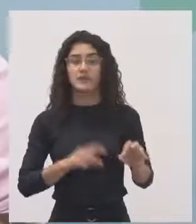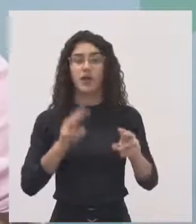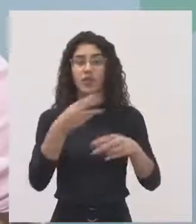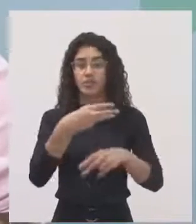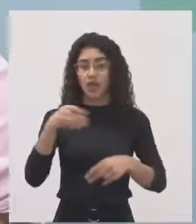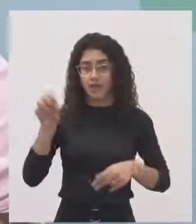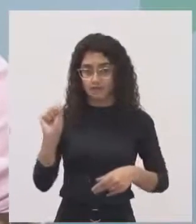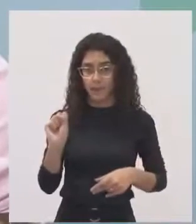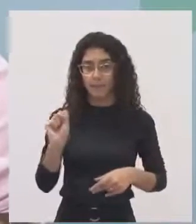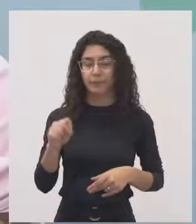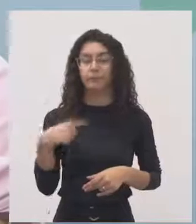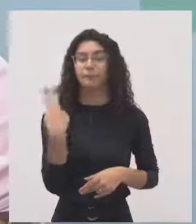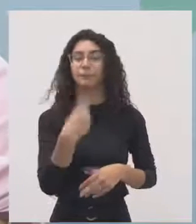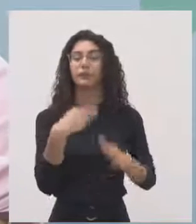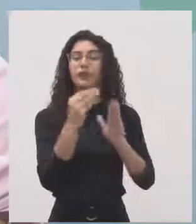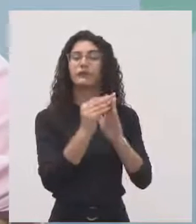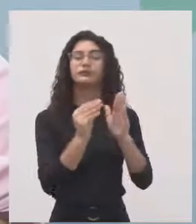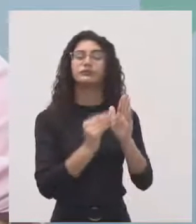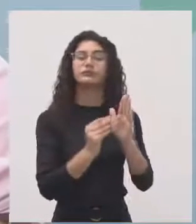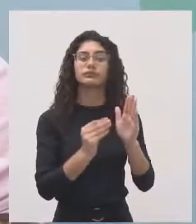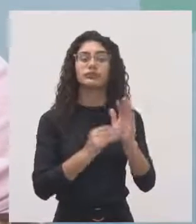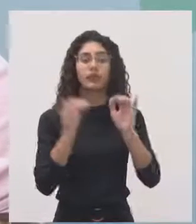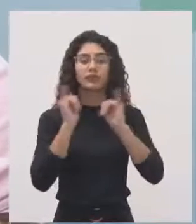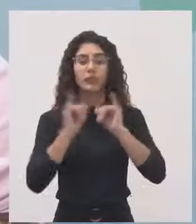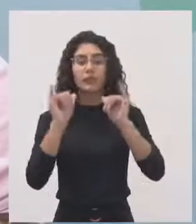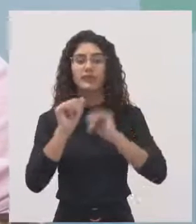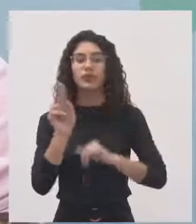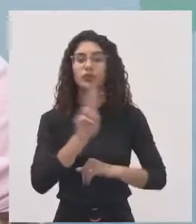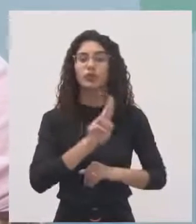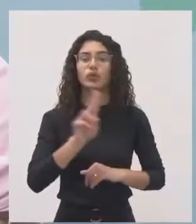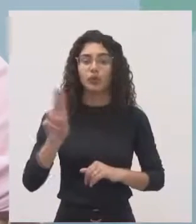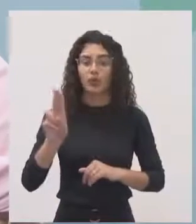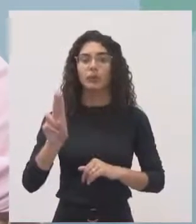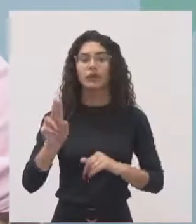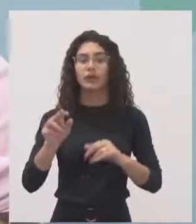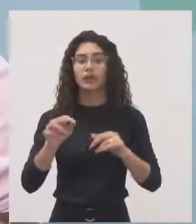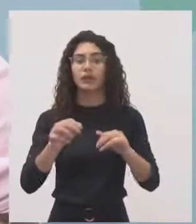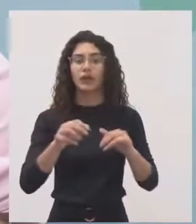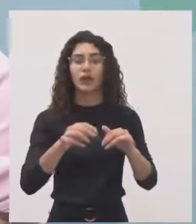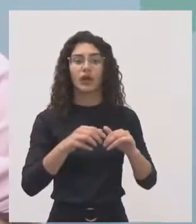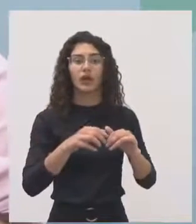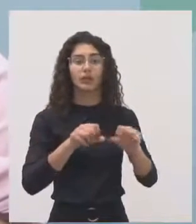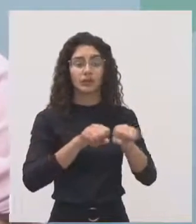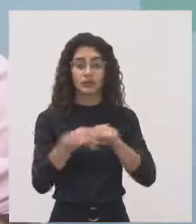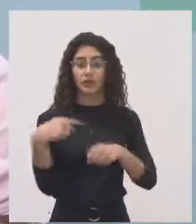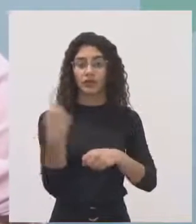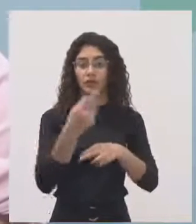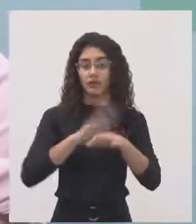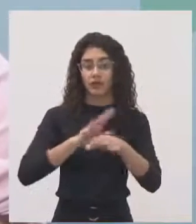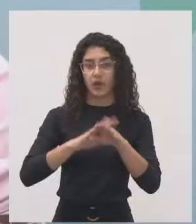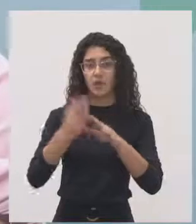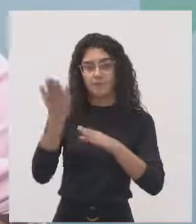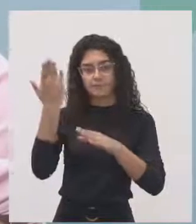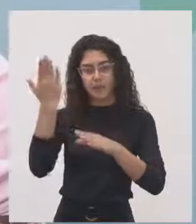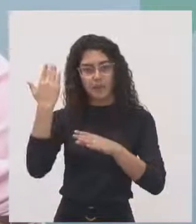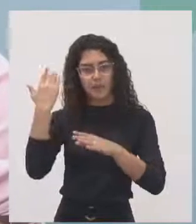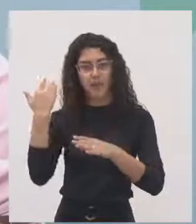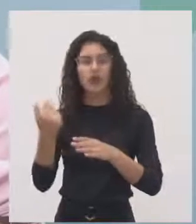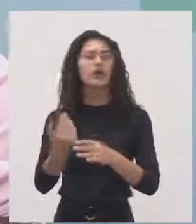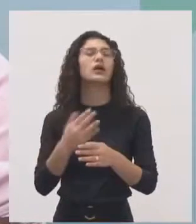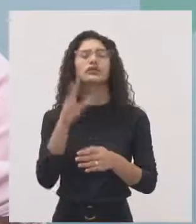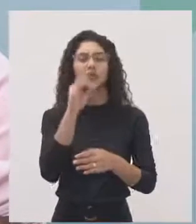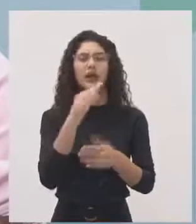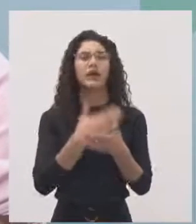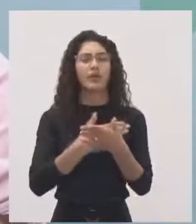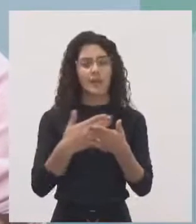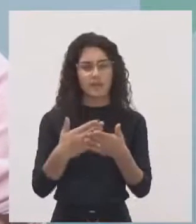da intranet, a gente colocou lá a informação do nome dessas formações que a gente fez anterior, que eu falei lá no início para vocês, que foi